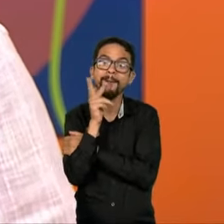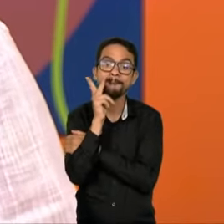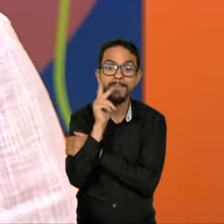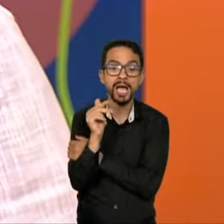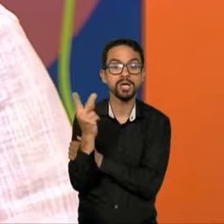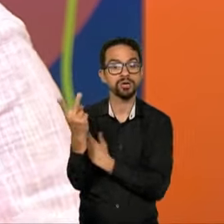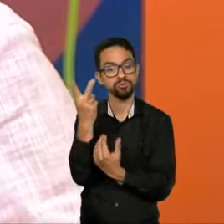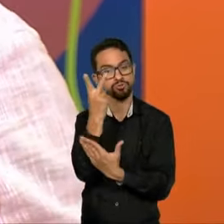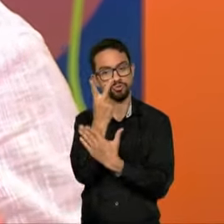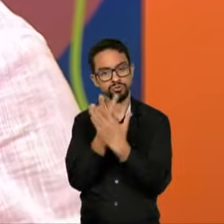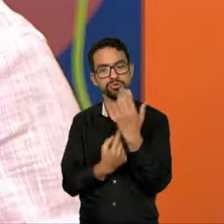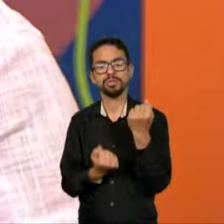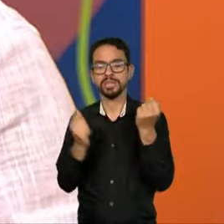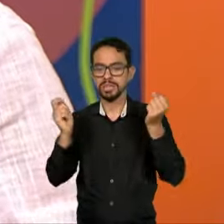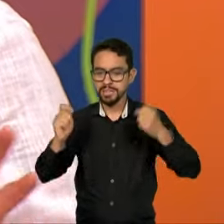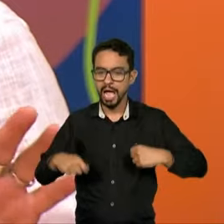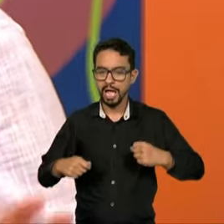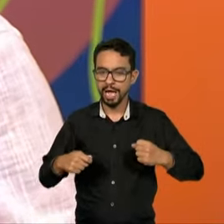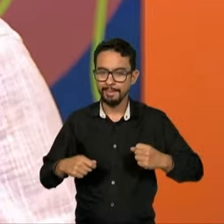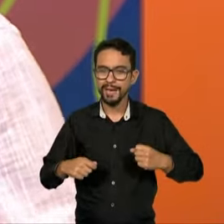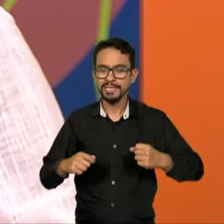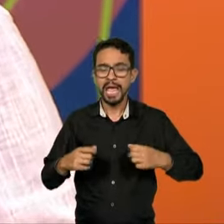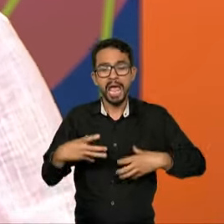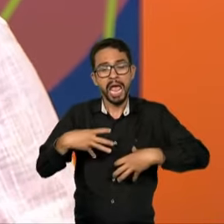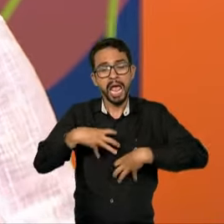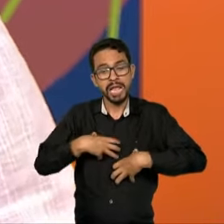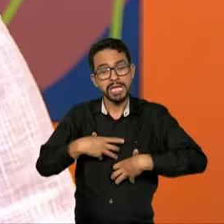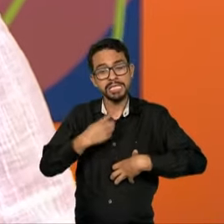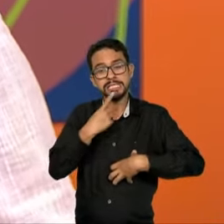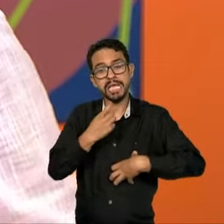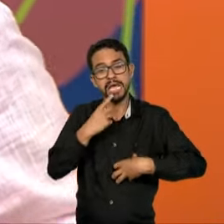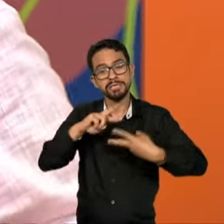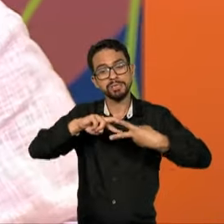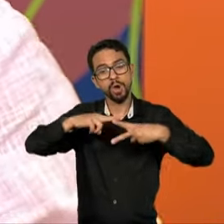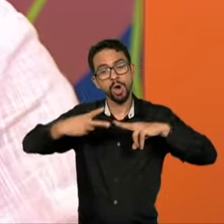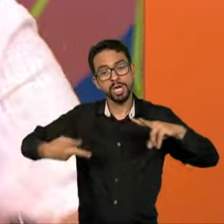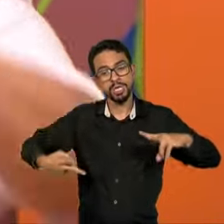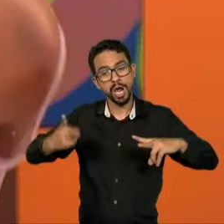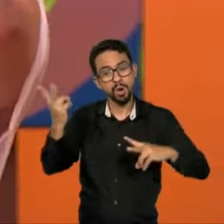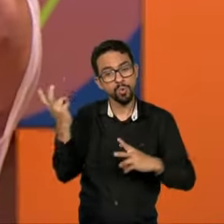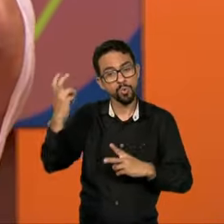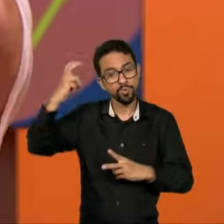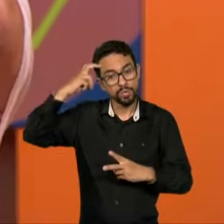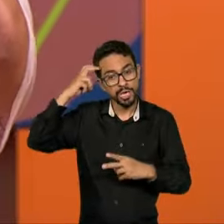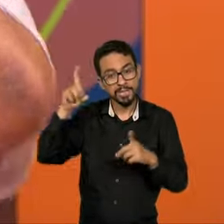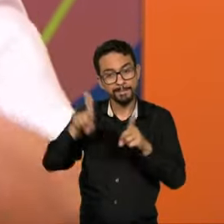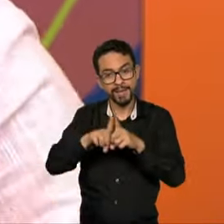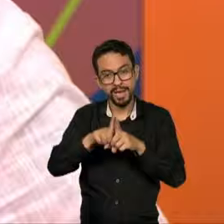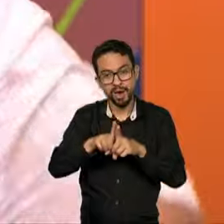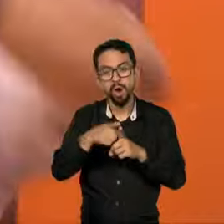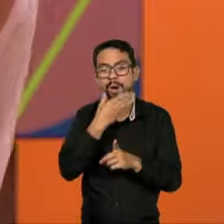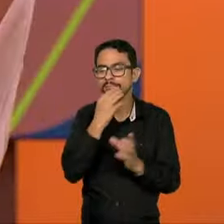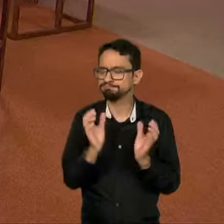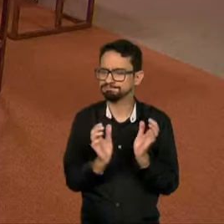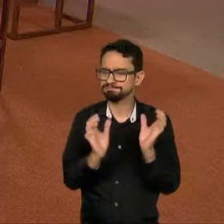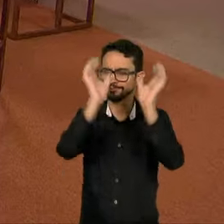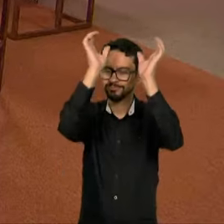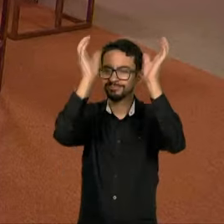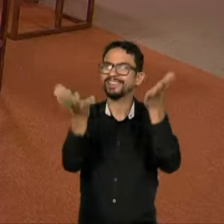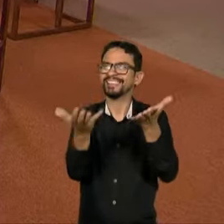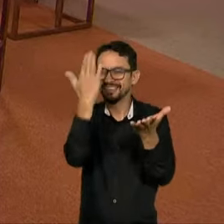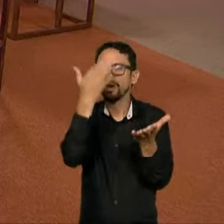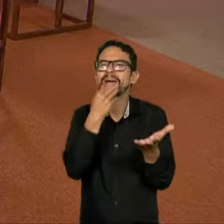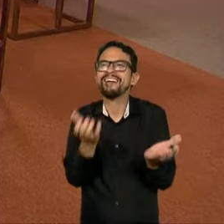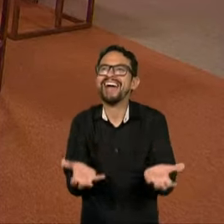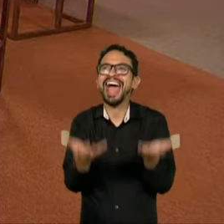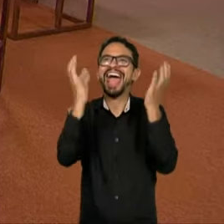duas coisas, evidentemente. Mas isso é um gesto instintivo. Talvez herança cultural. A gente pega o bebê e levanta. Criança e joga pra cima